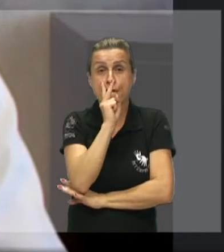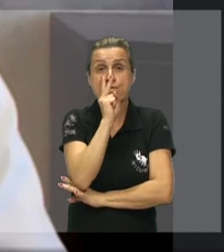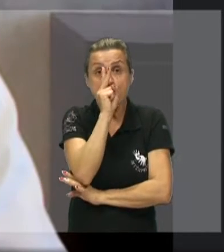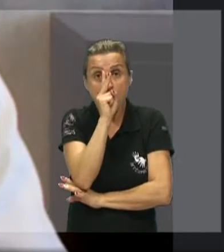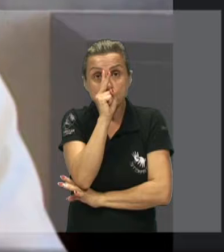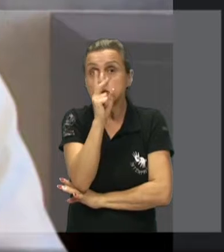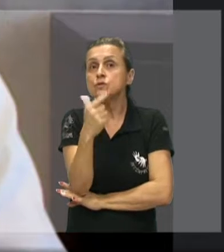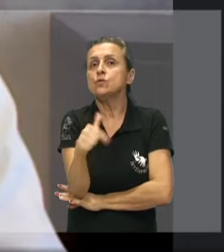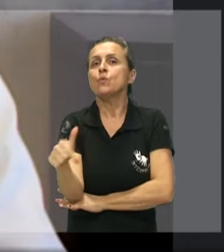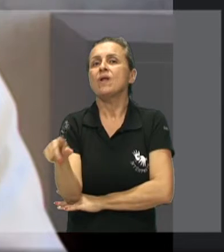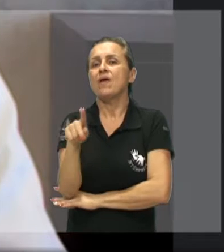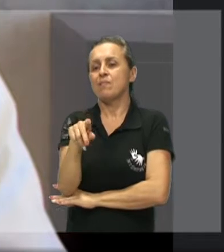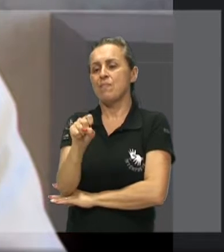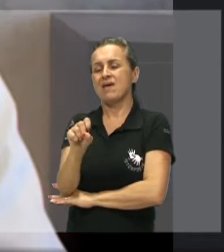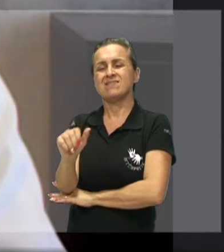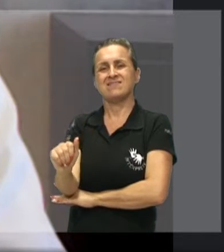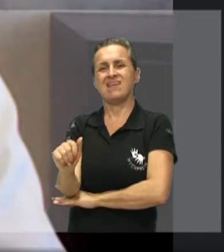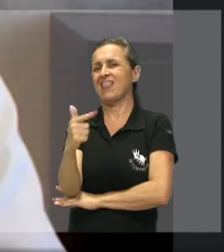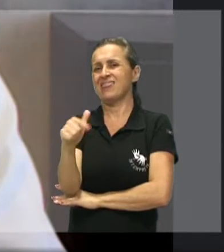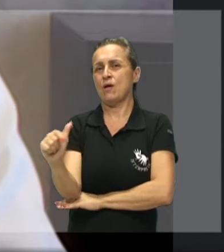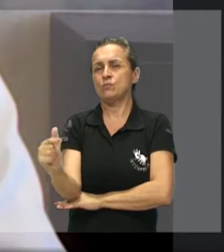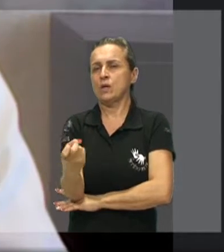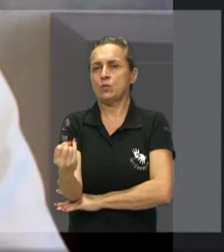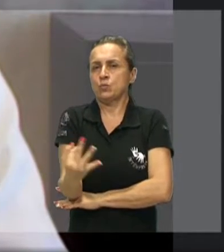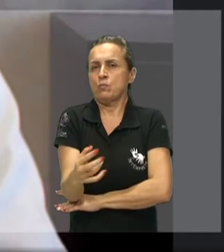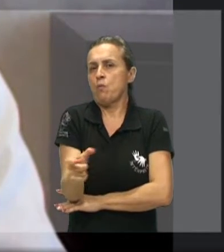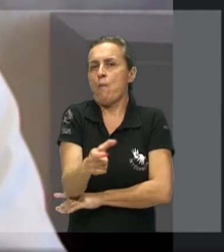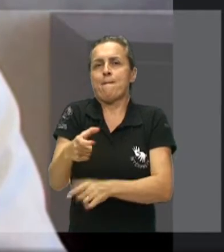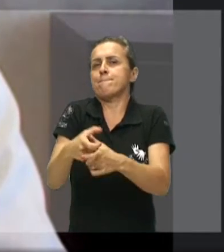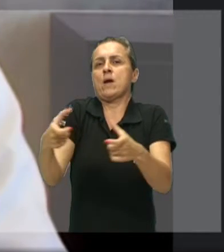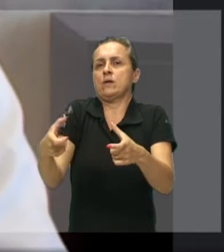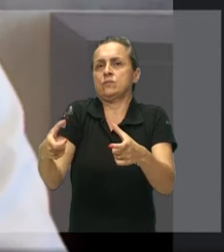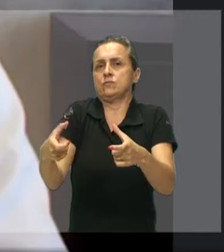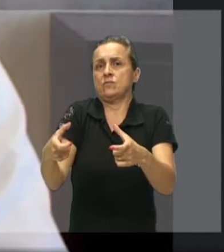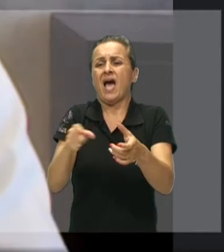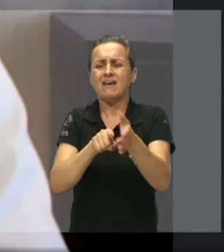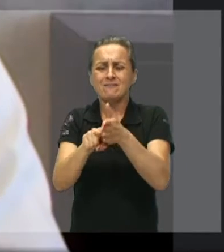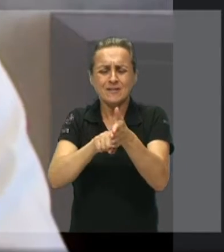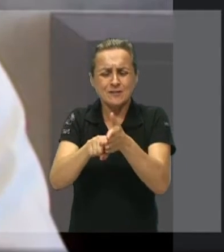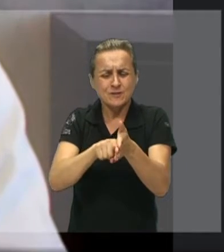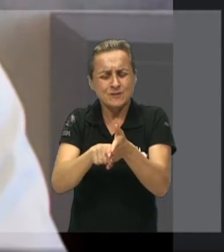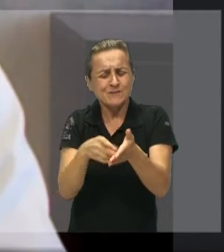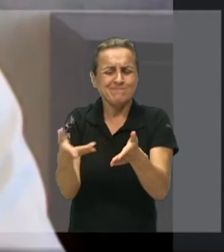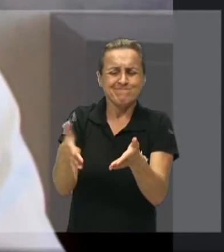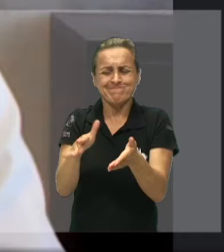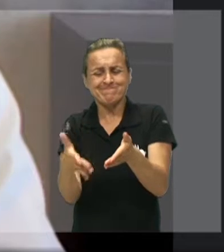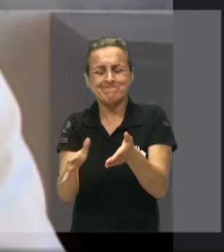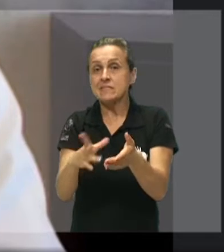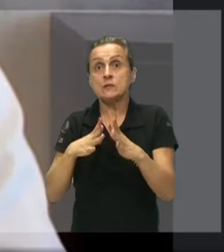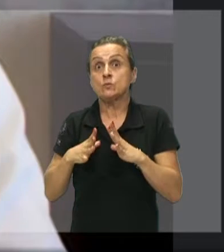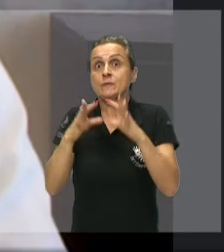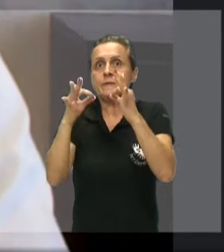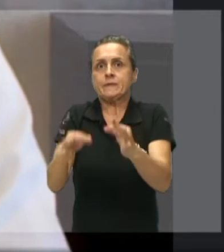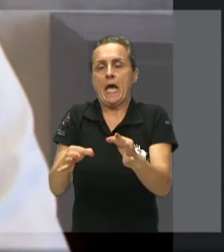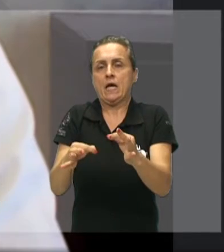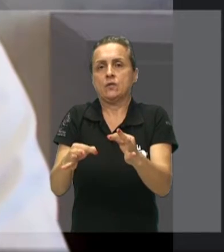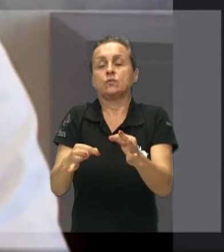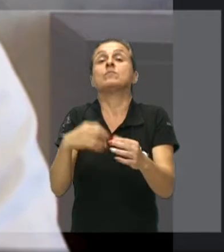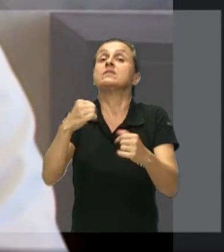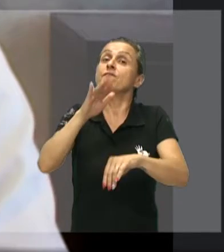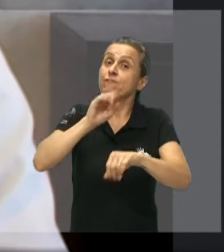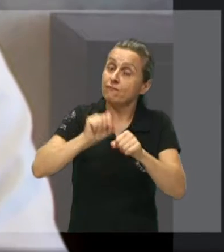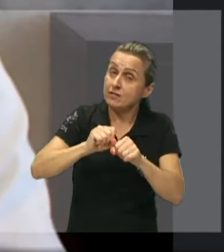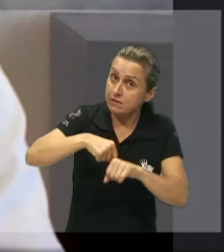do câncer ela se diferencia de tal modo que não produz PSA. Então fica um diagnóstico impreciso. A gente precisa lançar mão de outro diagnóstico. Às vezes o paciente